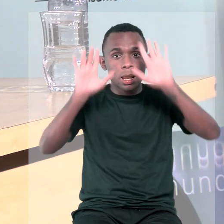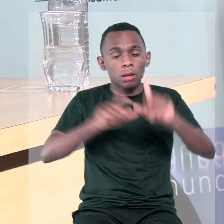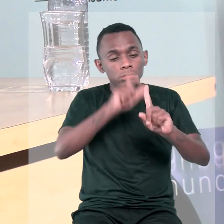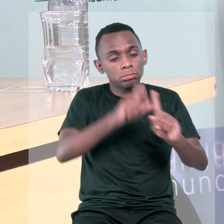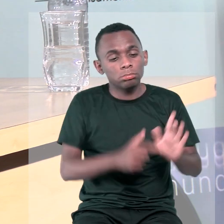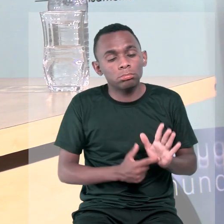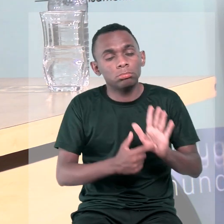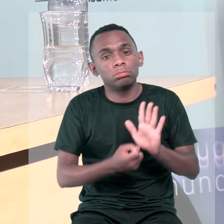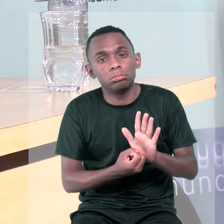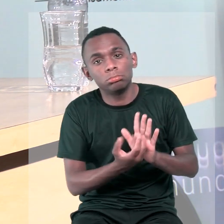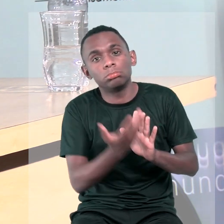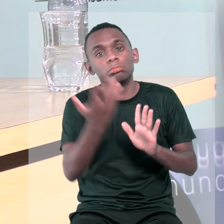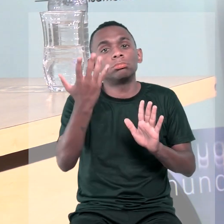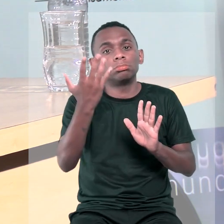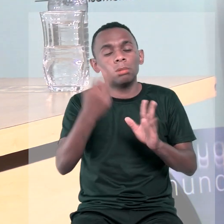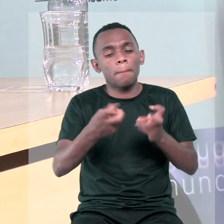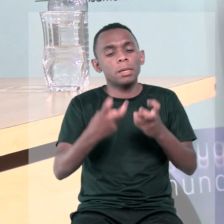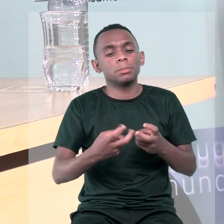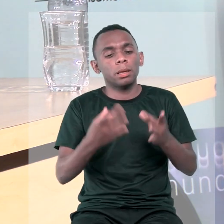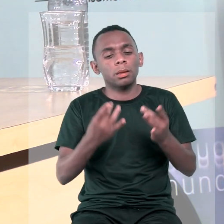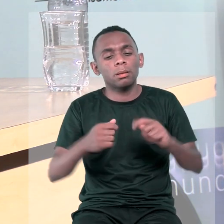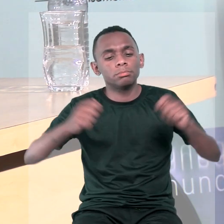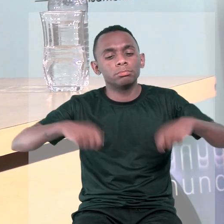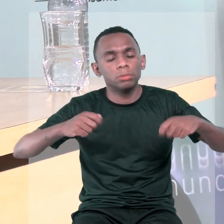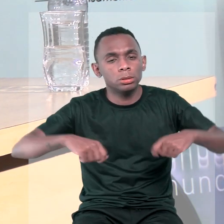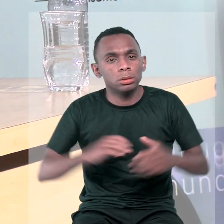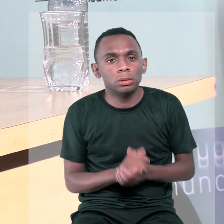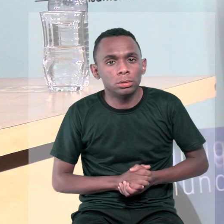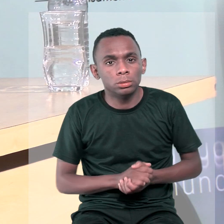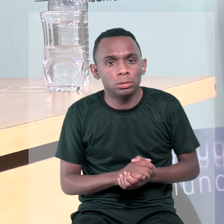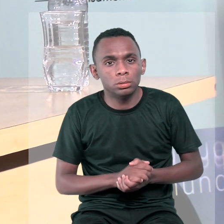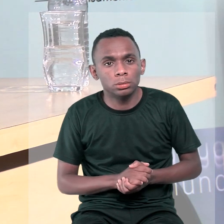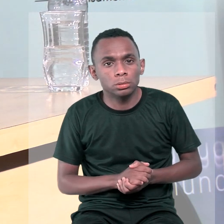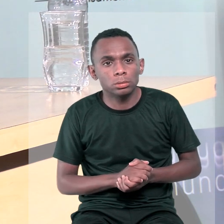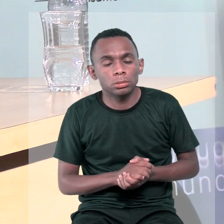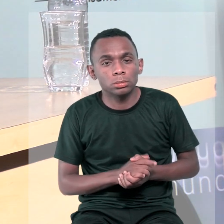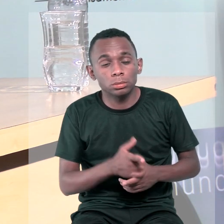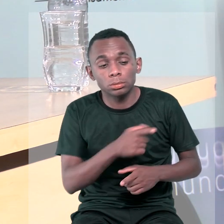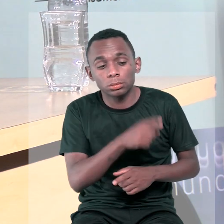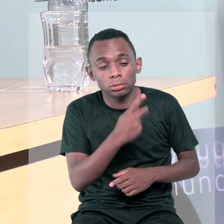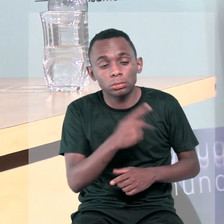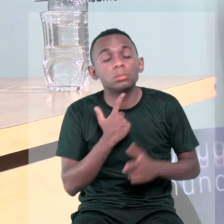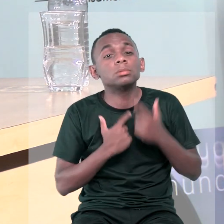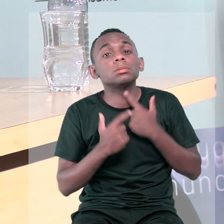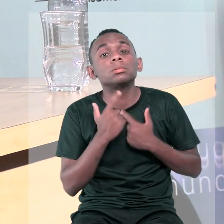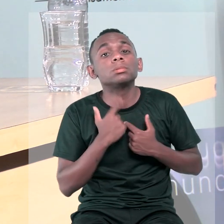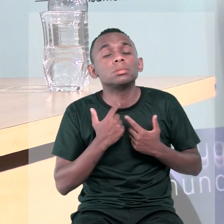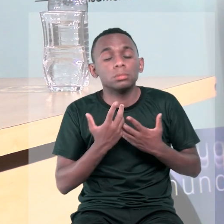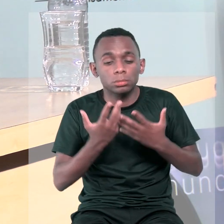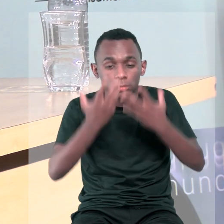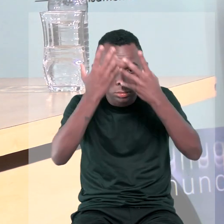de ausência do pensamento. Que não deve ser confundida, essa ausência de pensamento, não deve